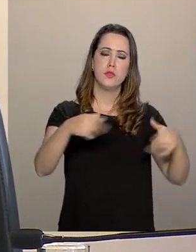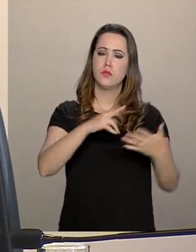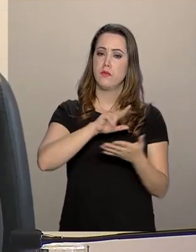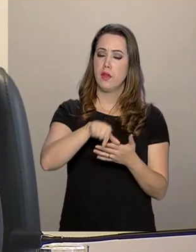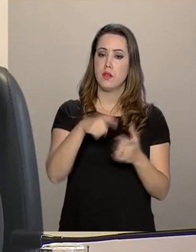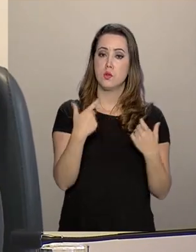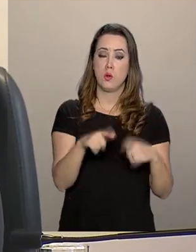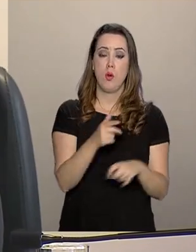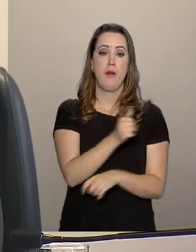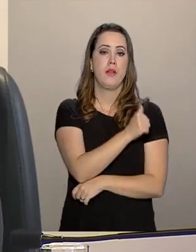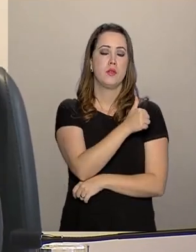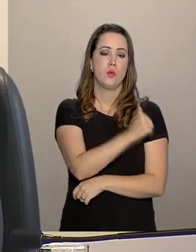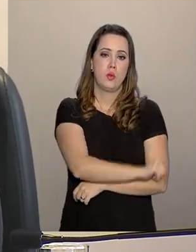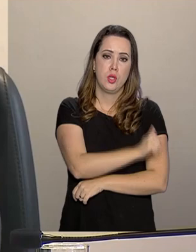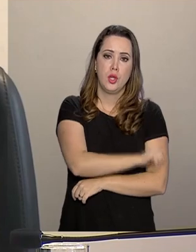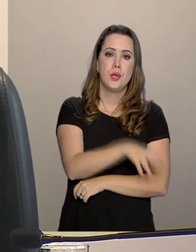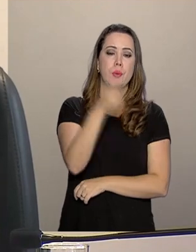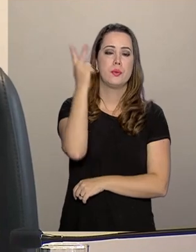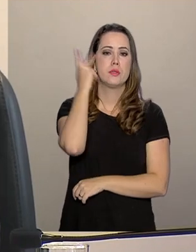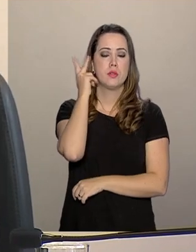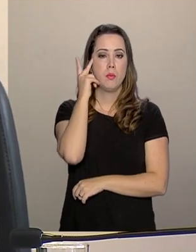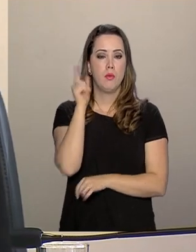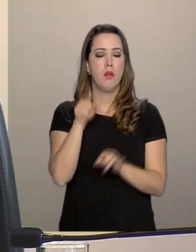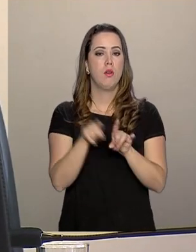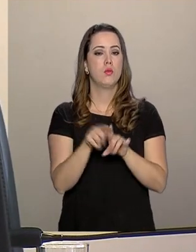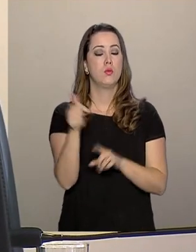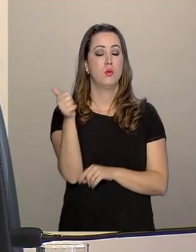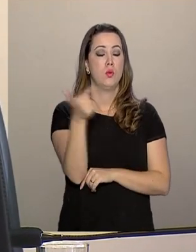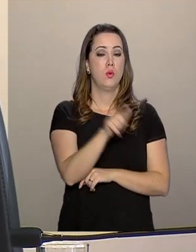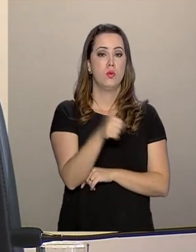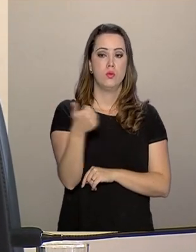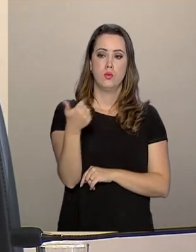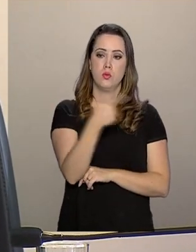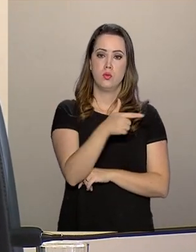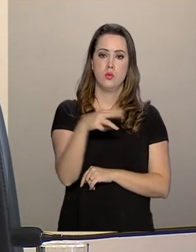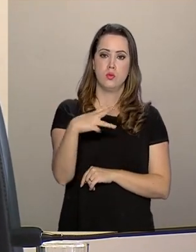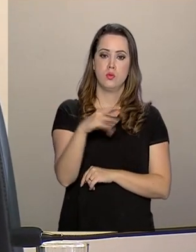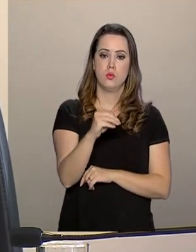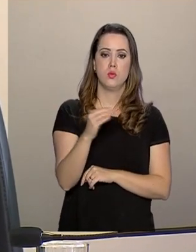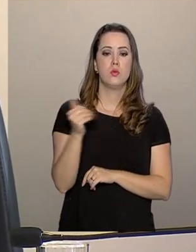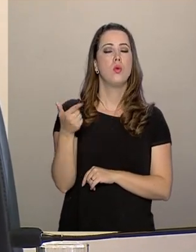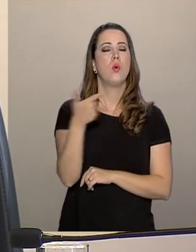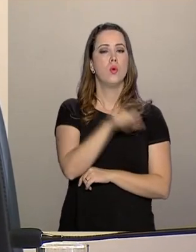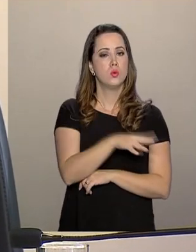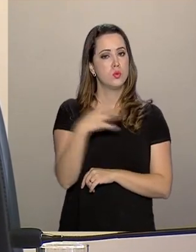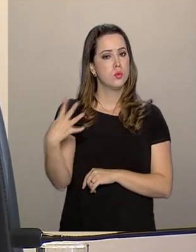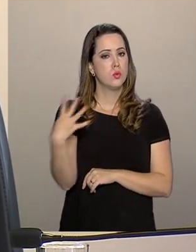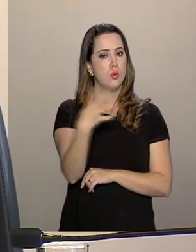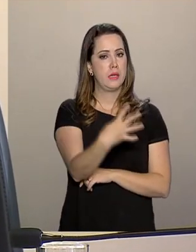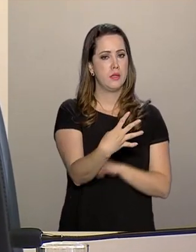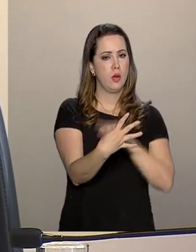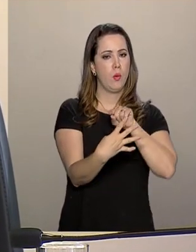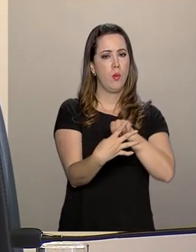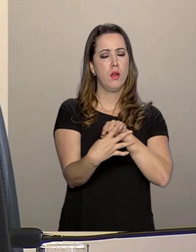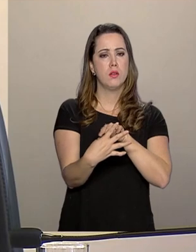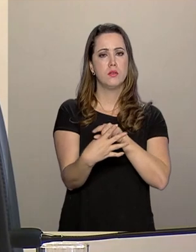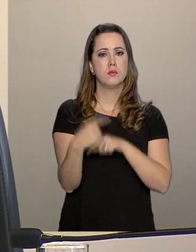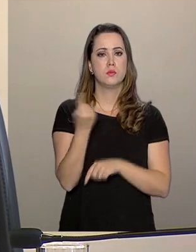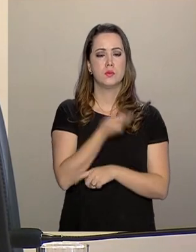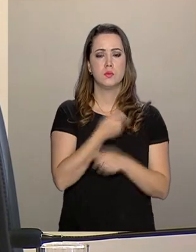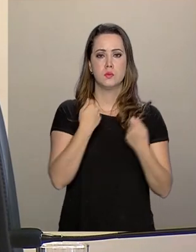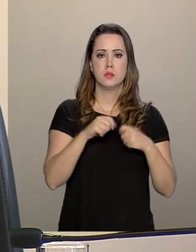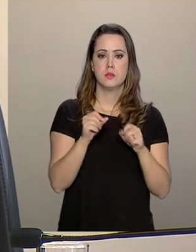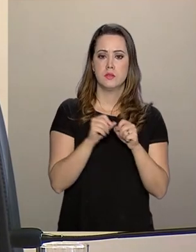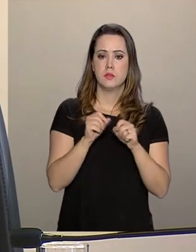mon nós vamos fazer além dos 12 aeroportos em março mais 44 eh sendo que a gente deve